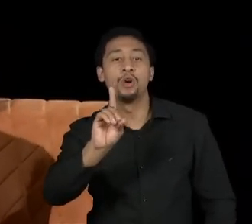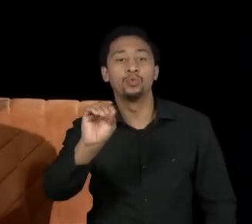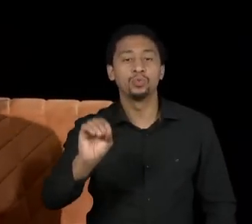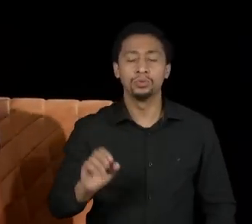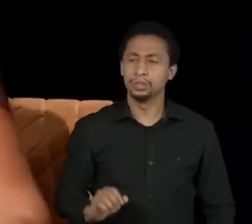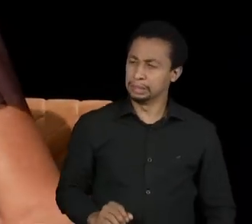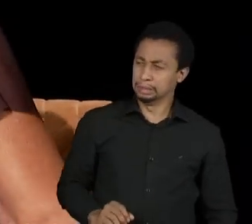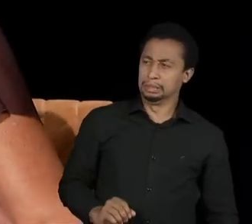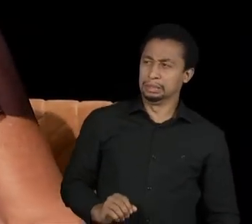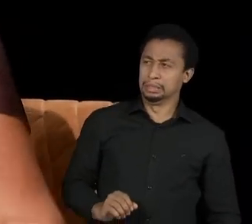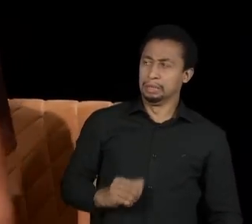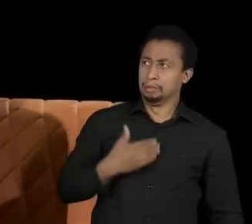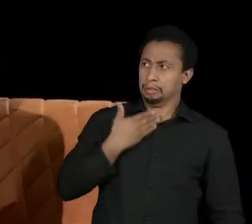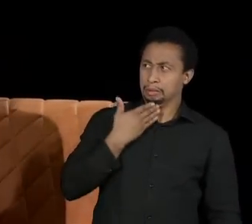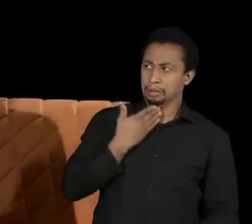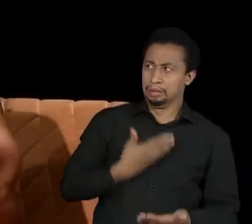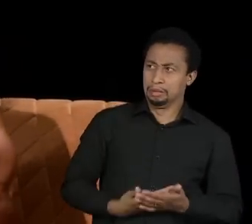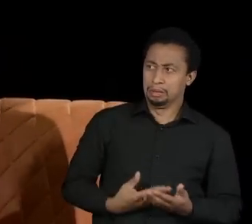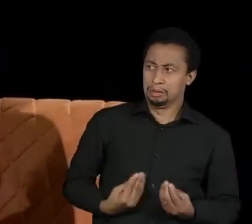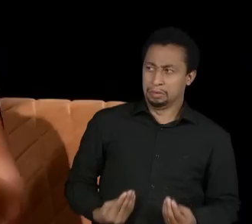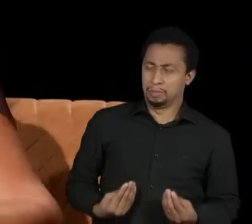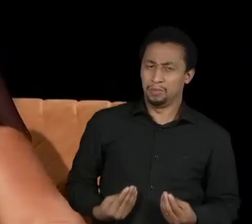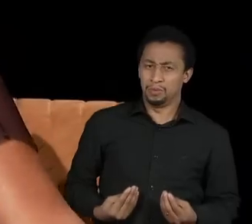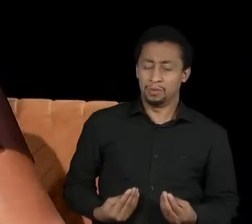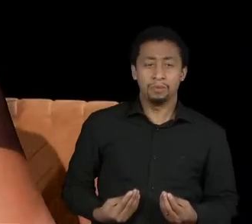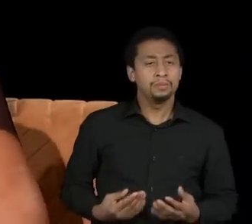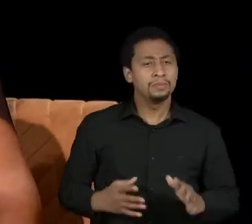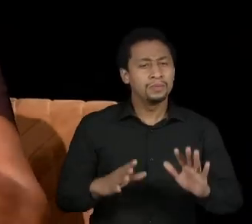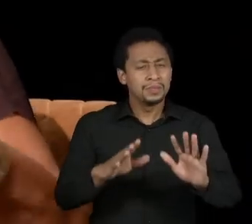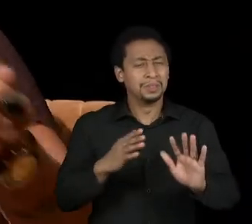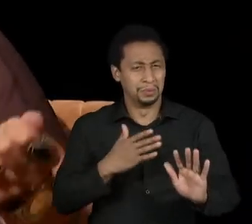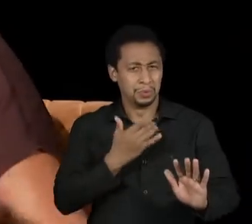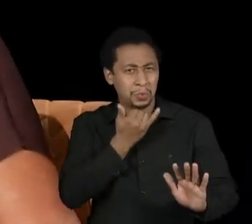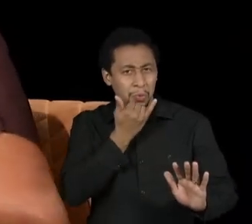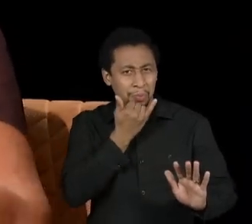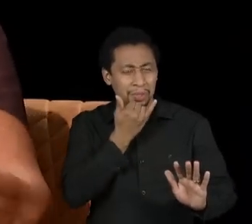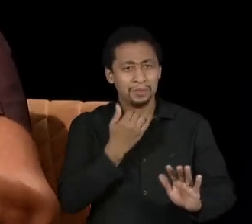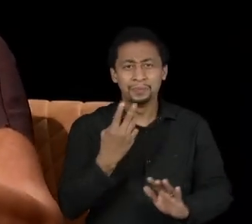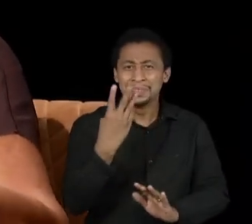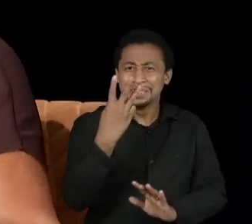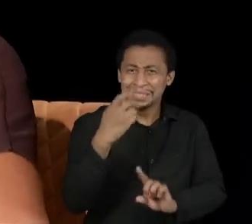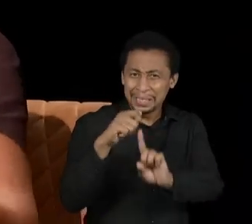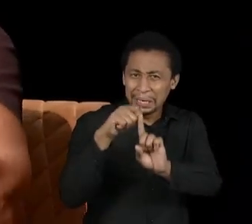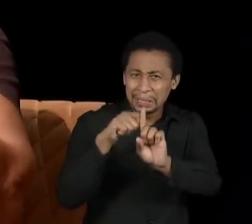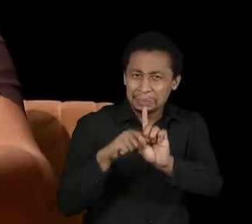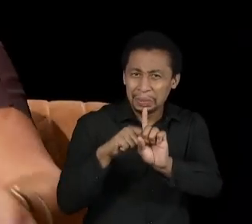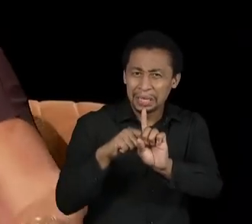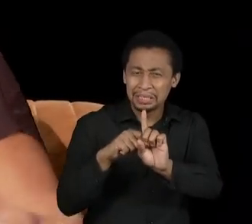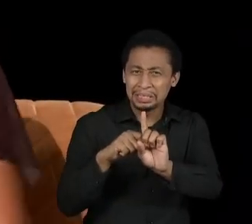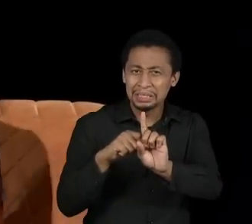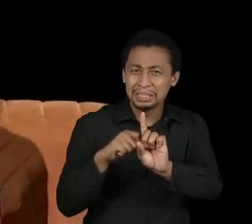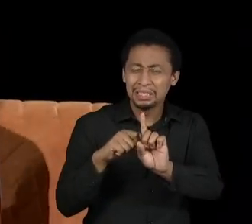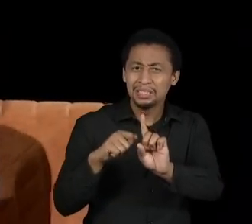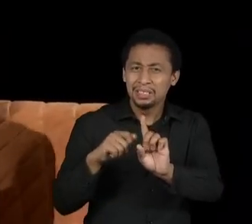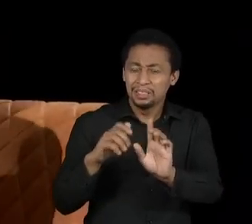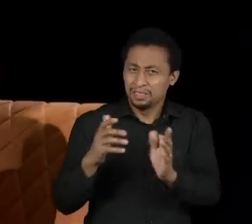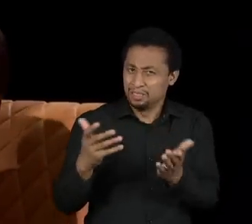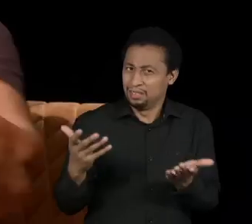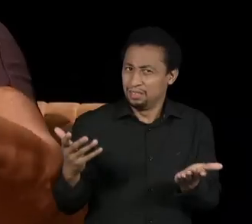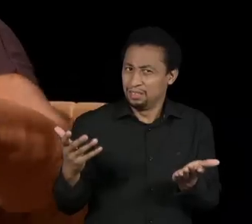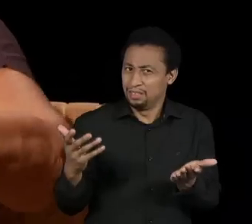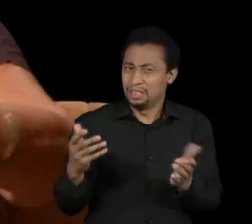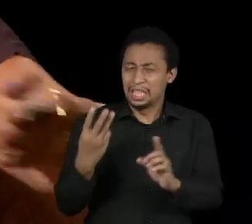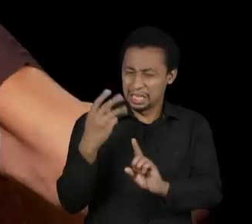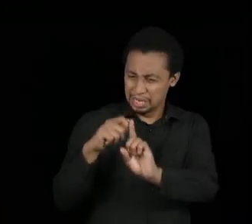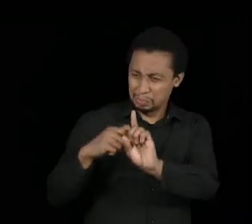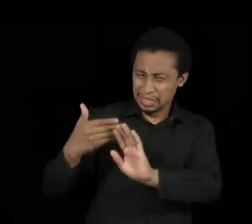Cristina falou, Ítala, há 3 meses que ele acorda e diz, sonhei com a Ítala fazendo o Oswaldo. Sonhei com a